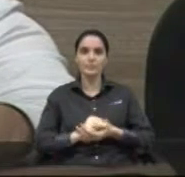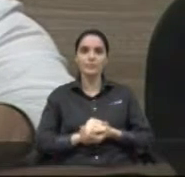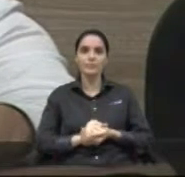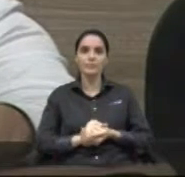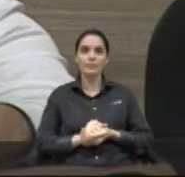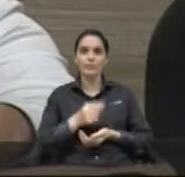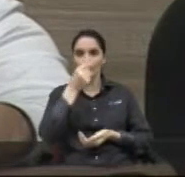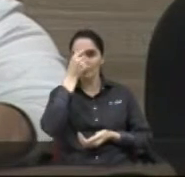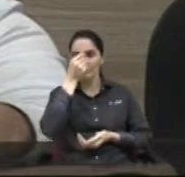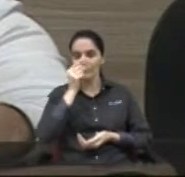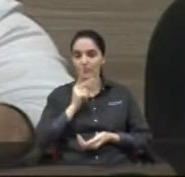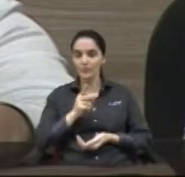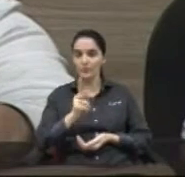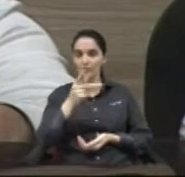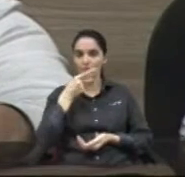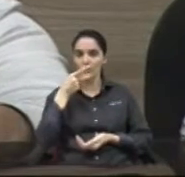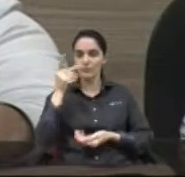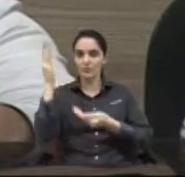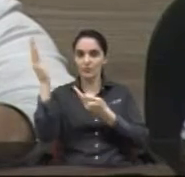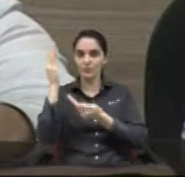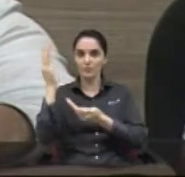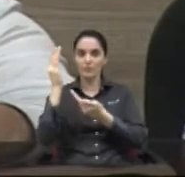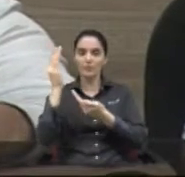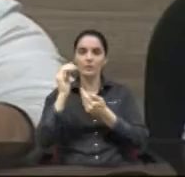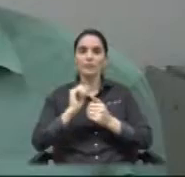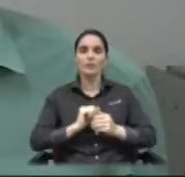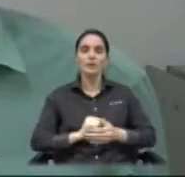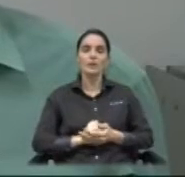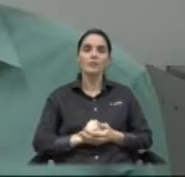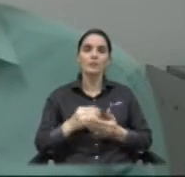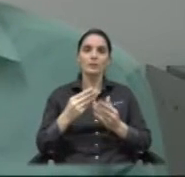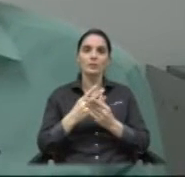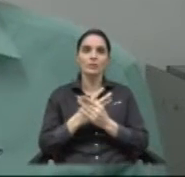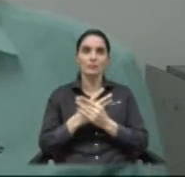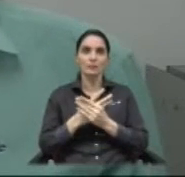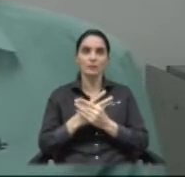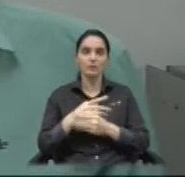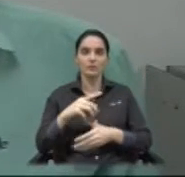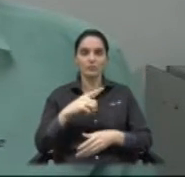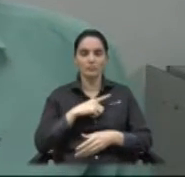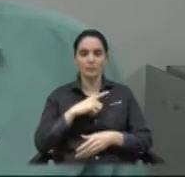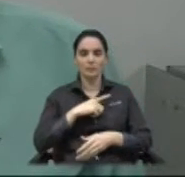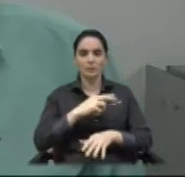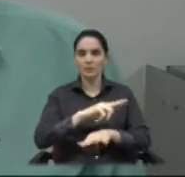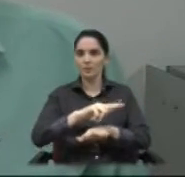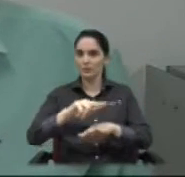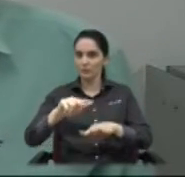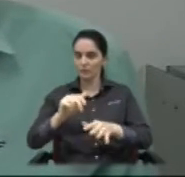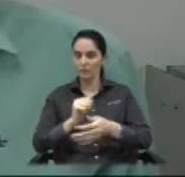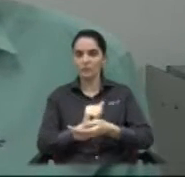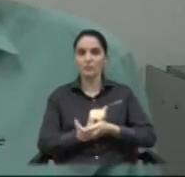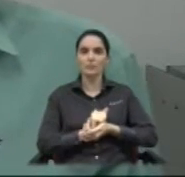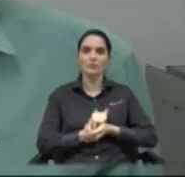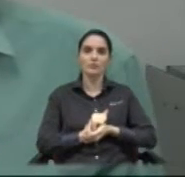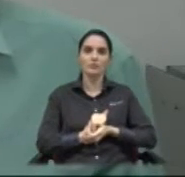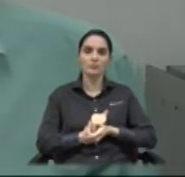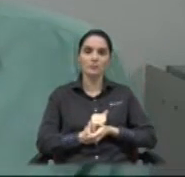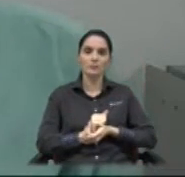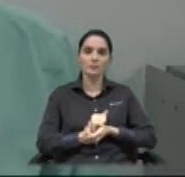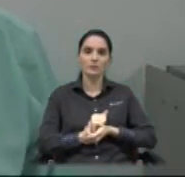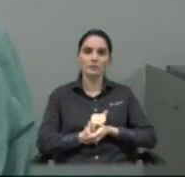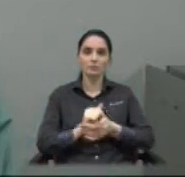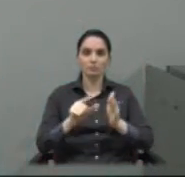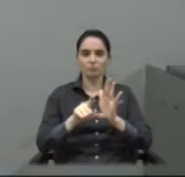em algumas homenagens que essa casa tem inúmeras prerrogativas. A principal,